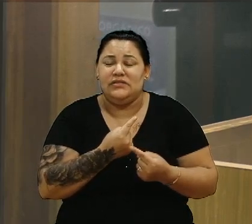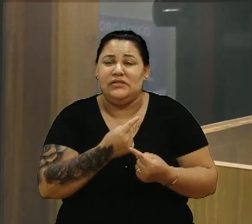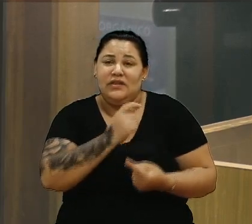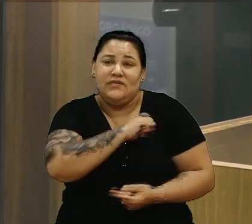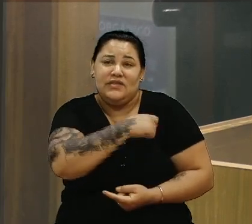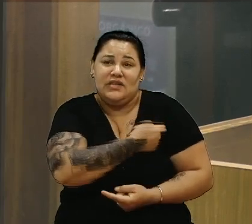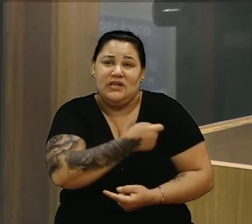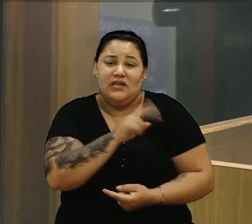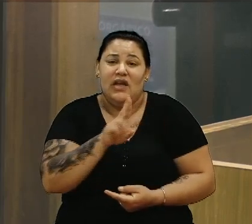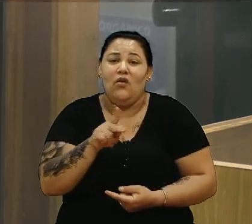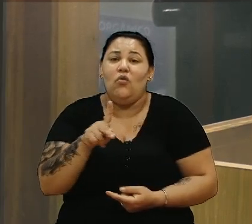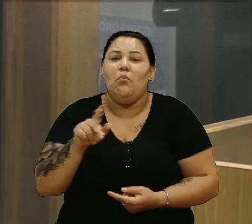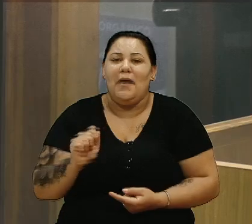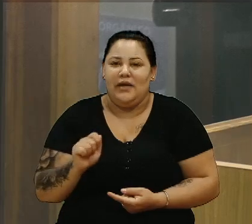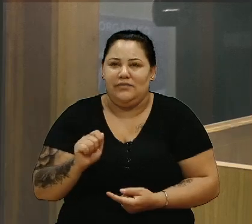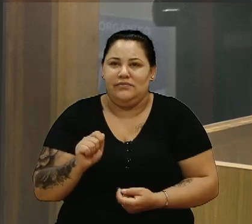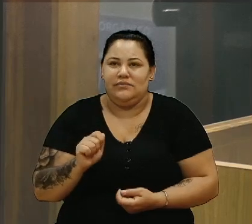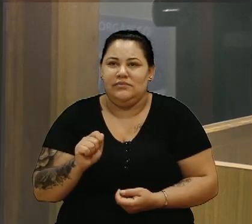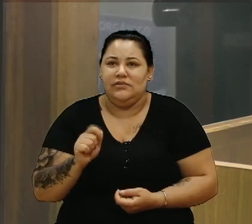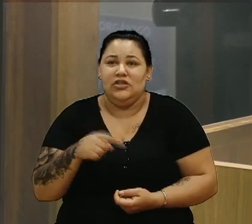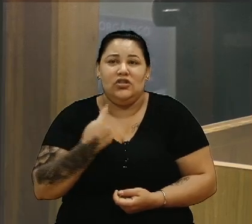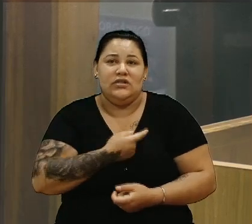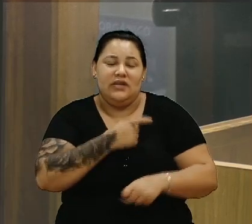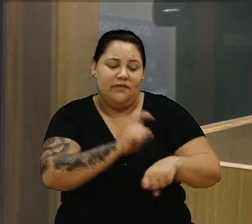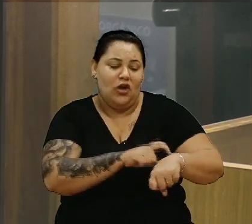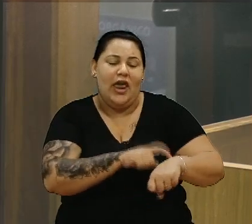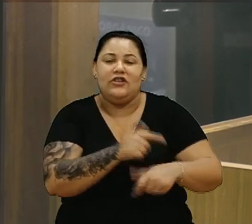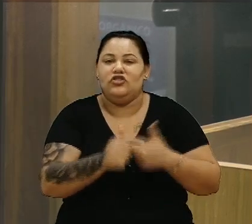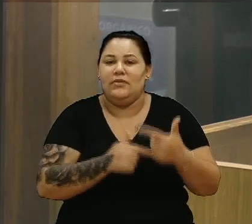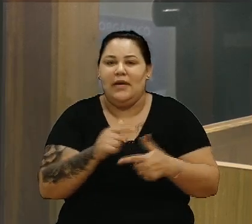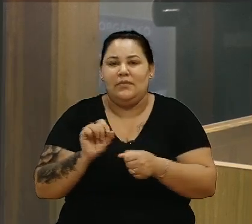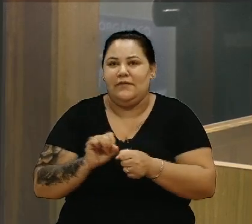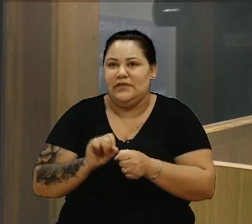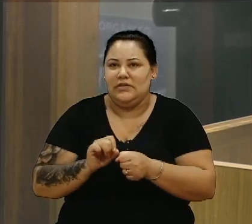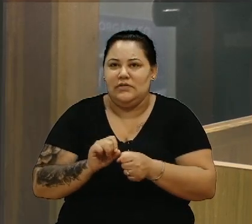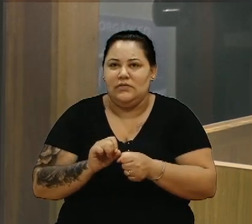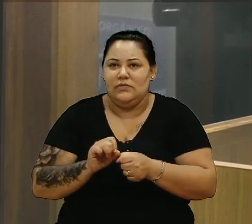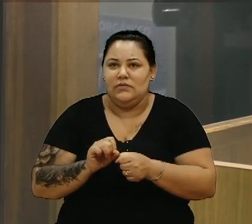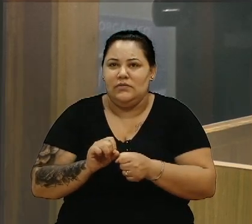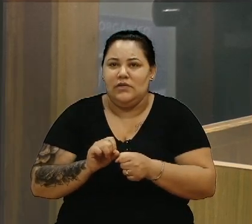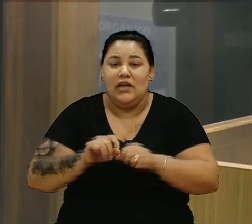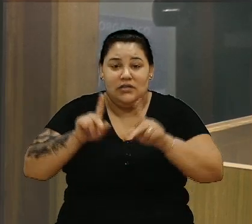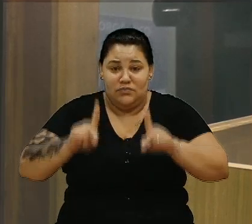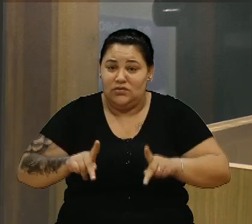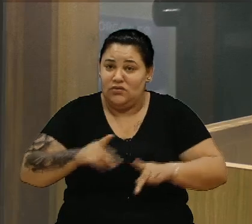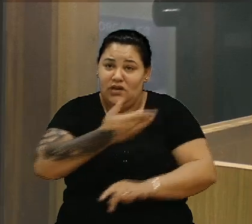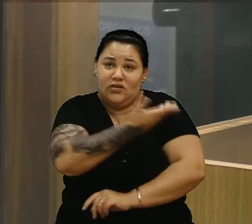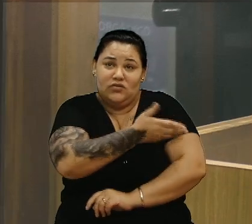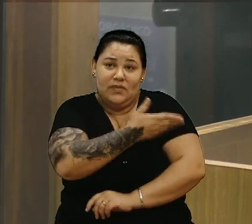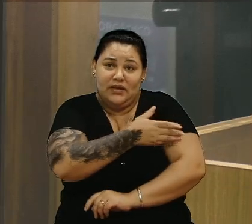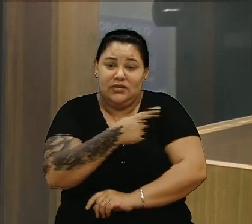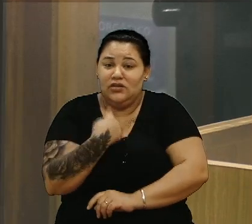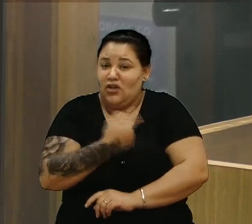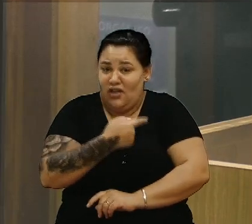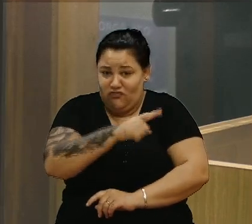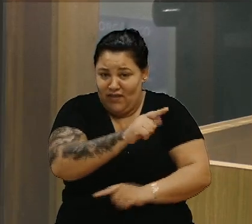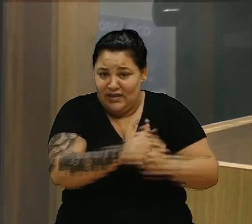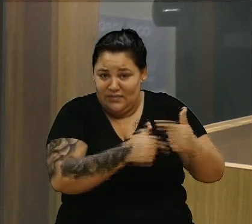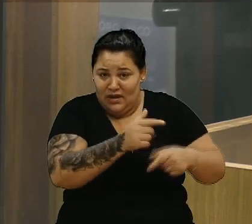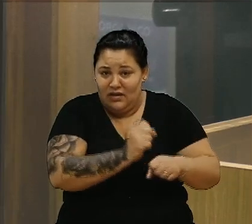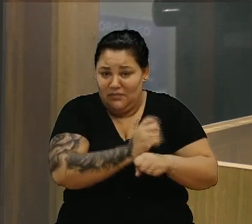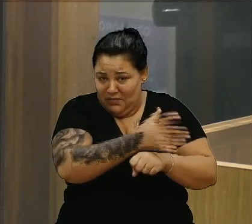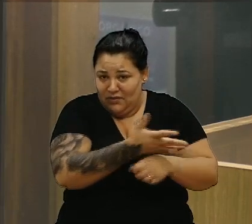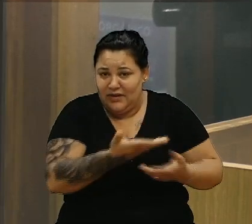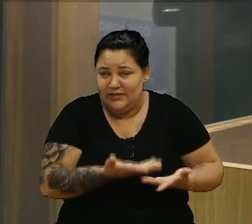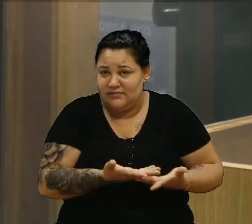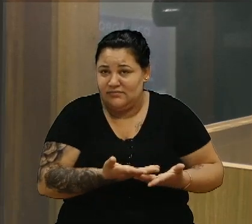e falaram que a gente não estava em horário de serviço para fazer isso. Eu acho que o pessoal não é acostumado que a gente vá lá trabalhar de madrugada. Então, não